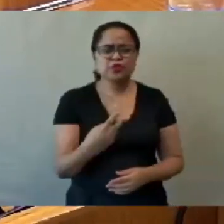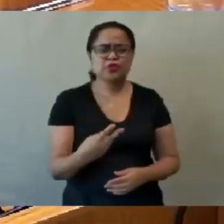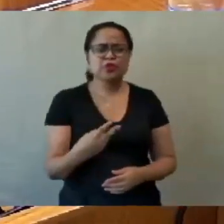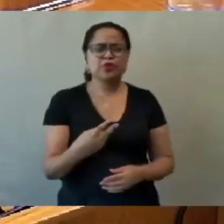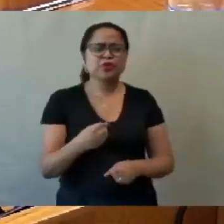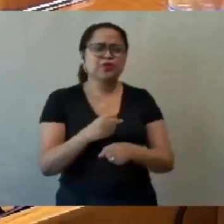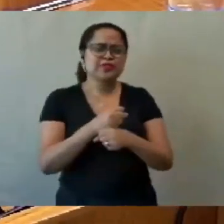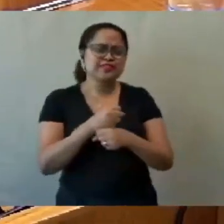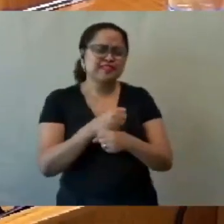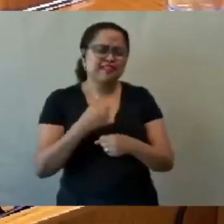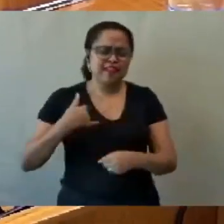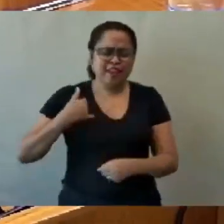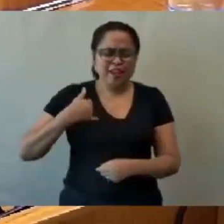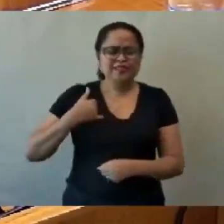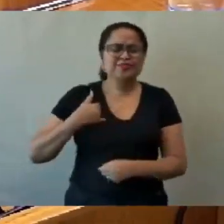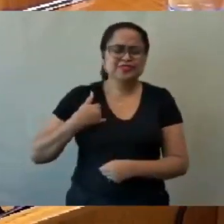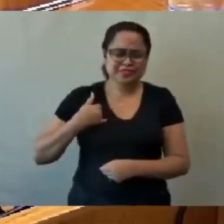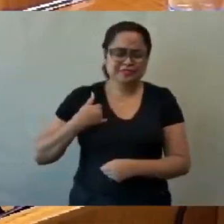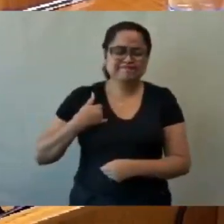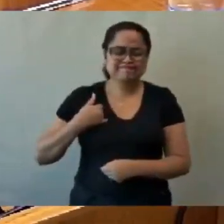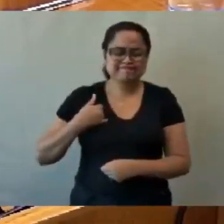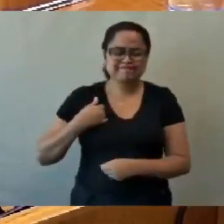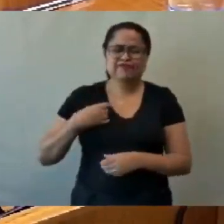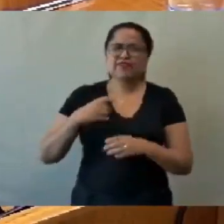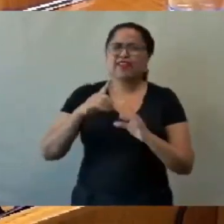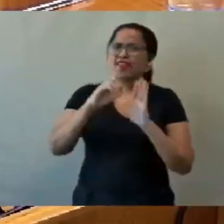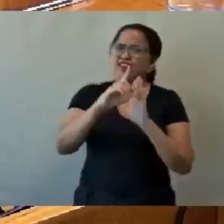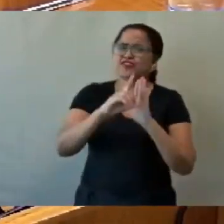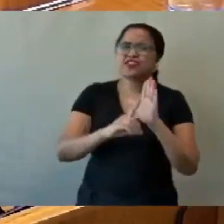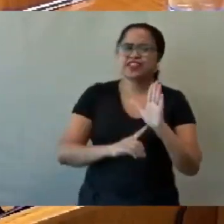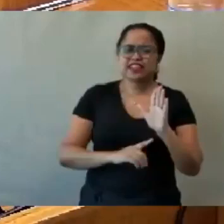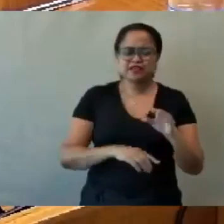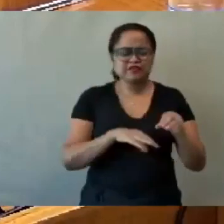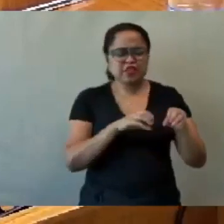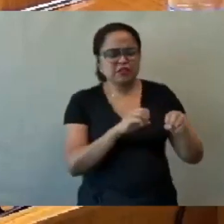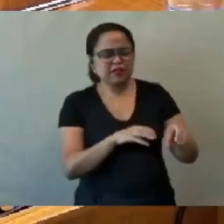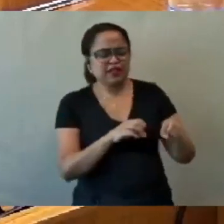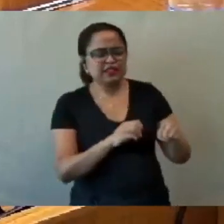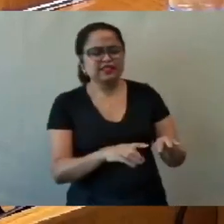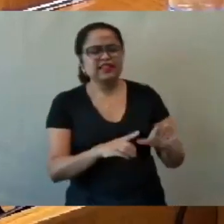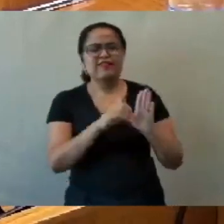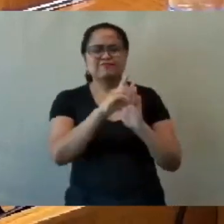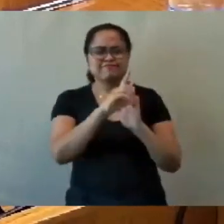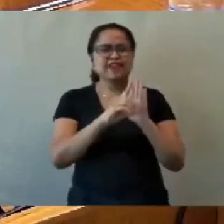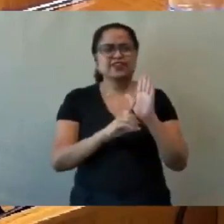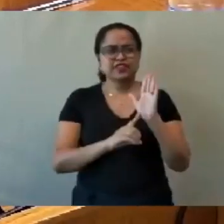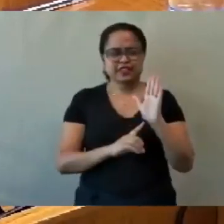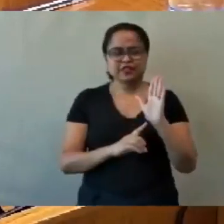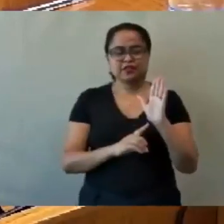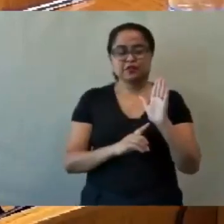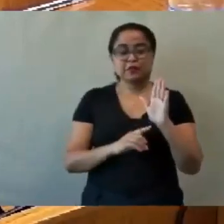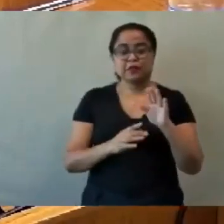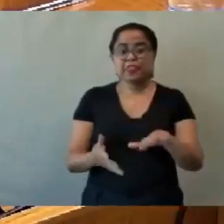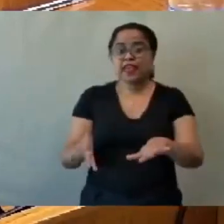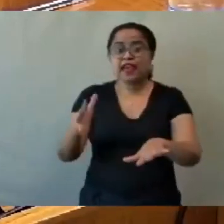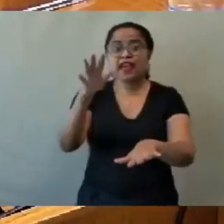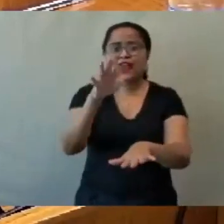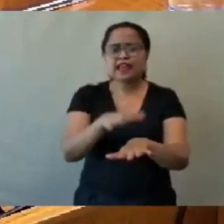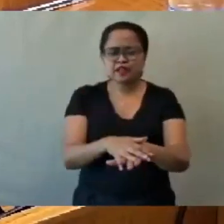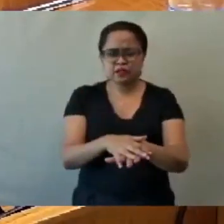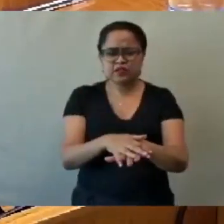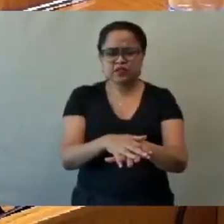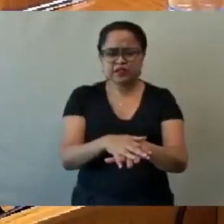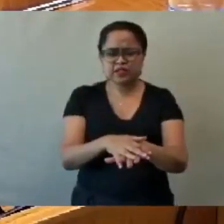assim, é direito, educação é direito. Gente, a inclusão, eu não estou